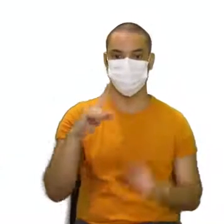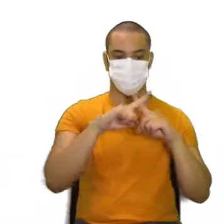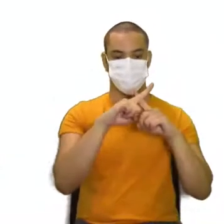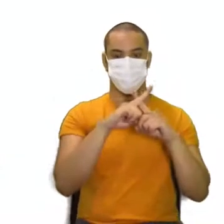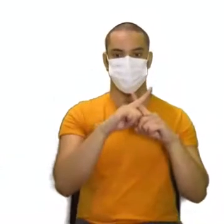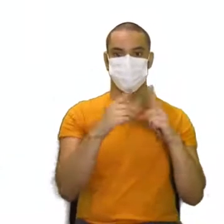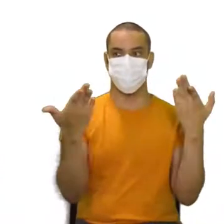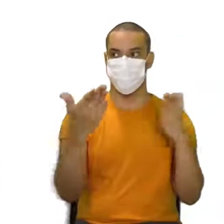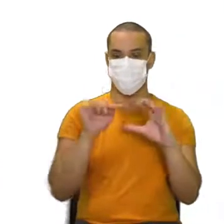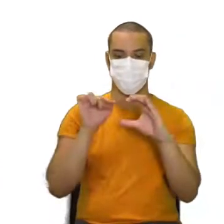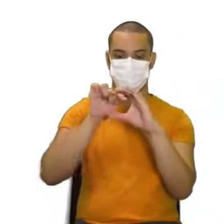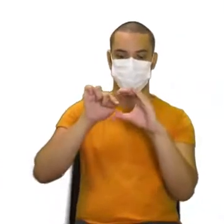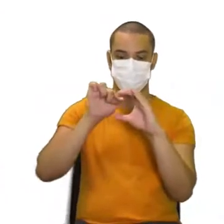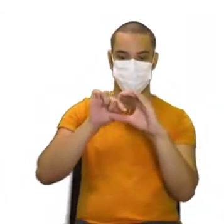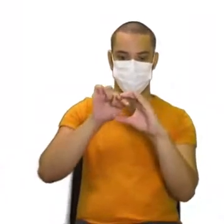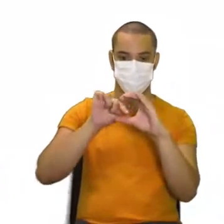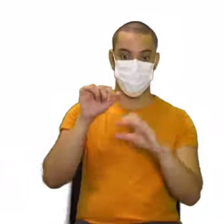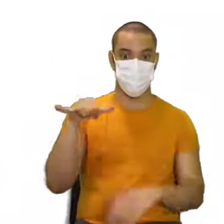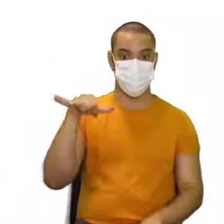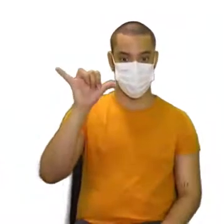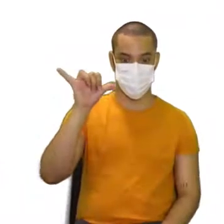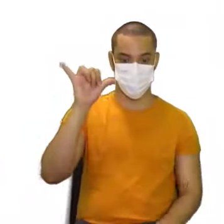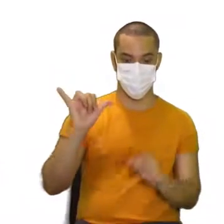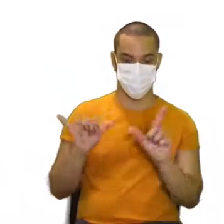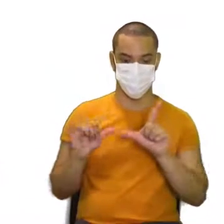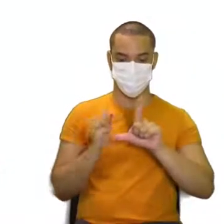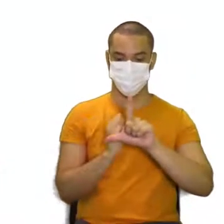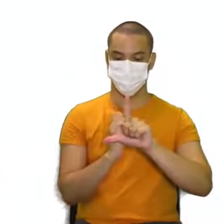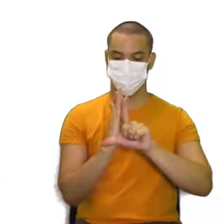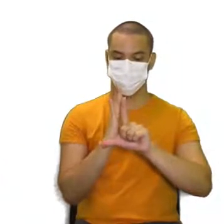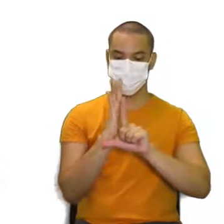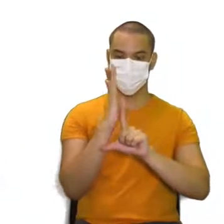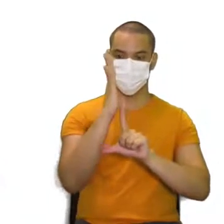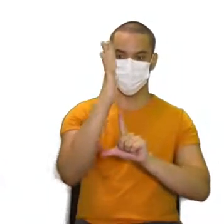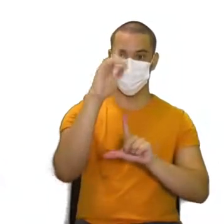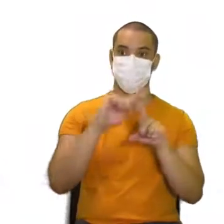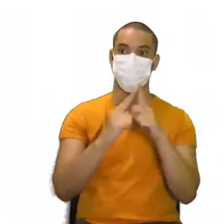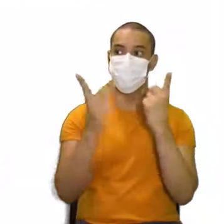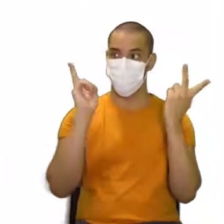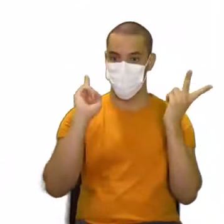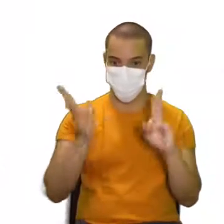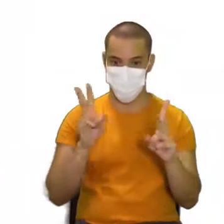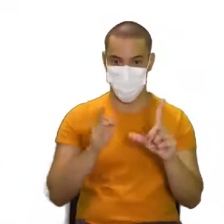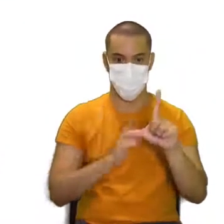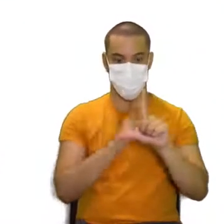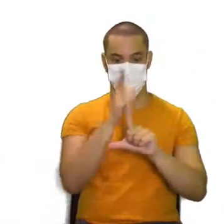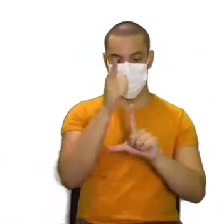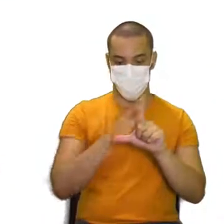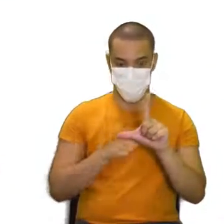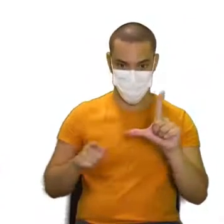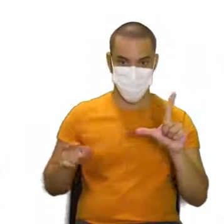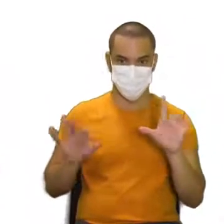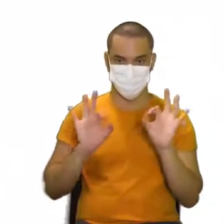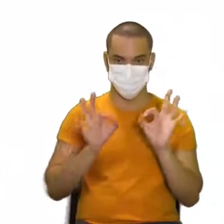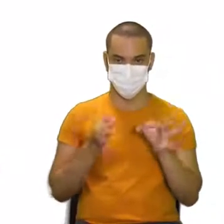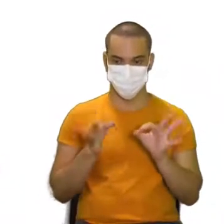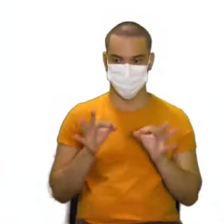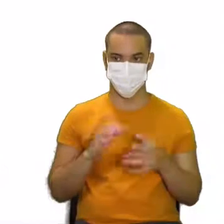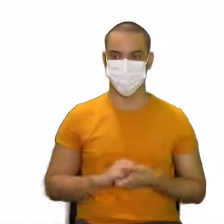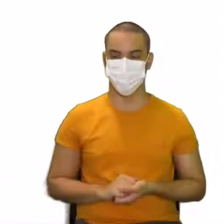é agora na direção de y mas continua no mesmo plano certo